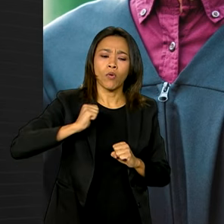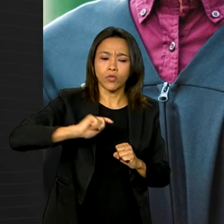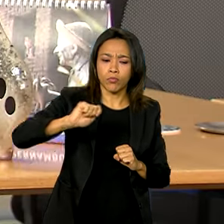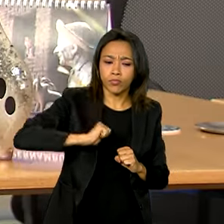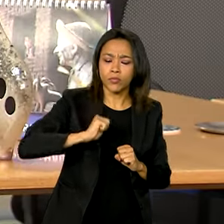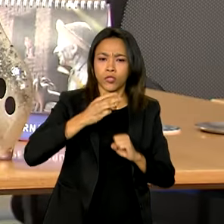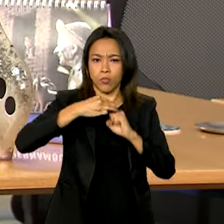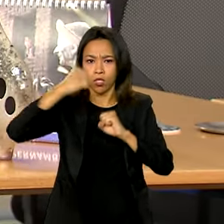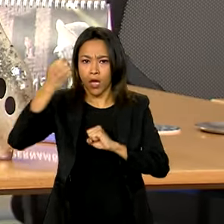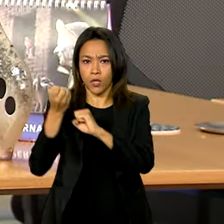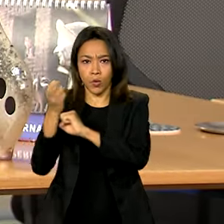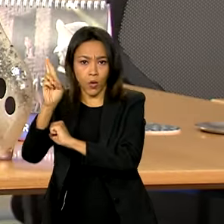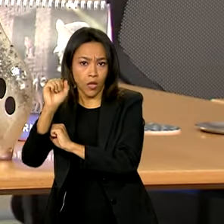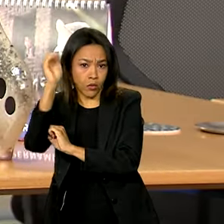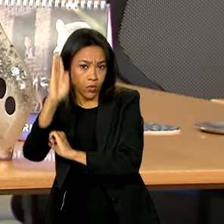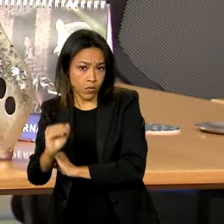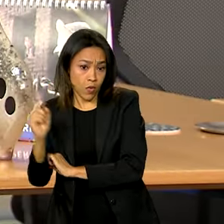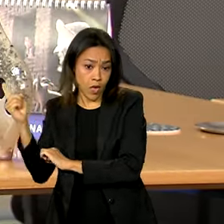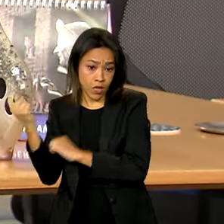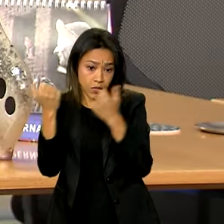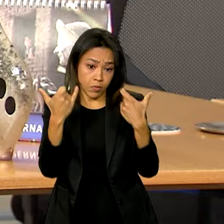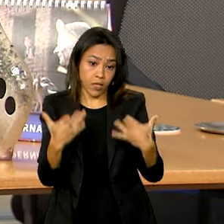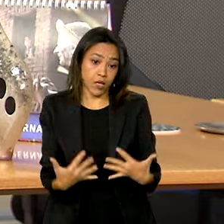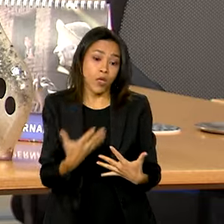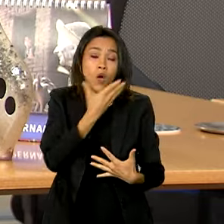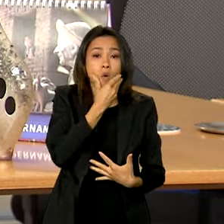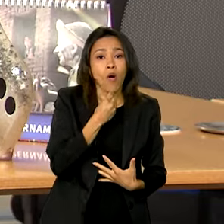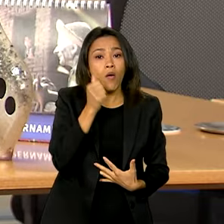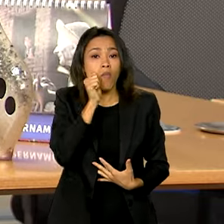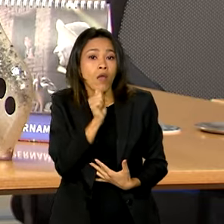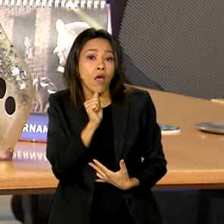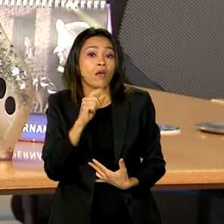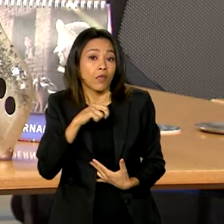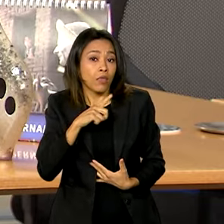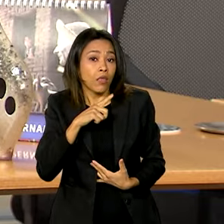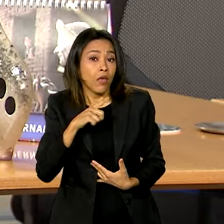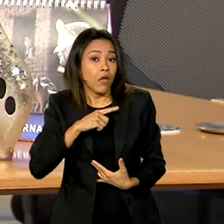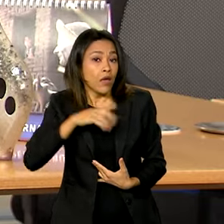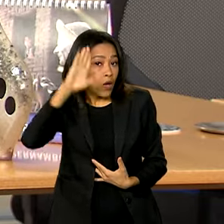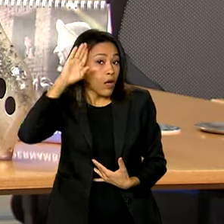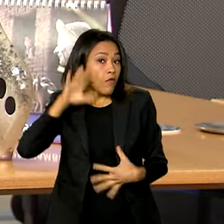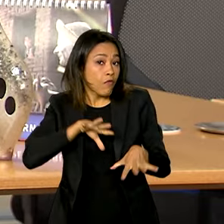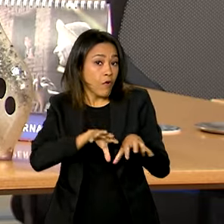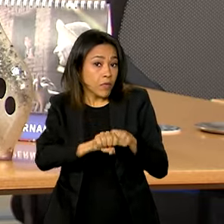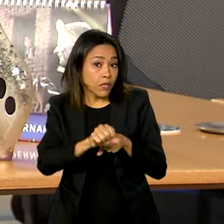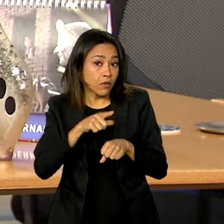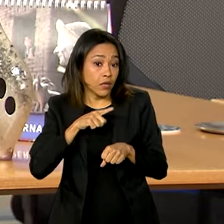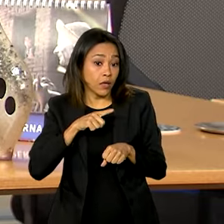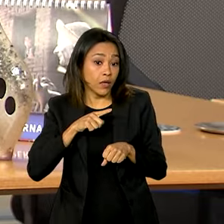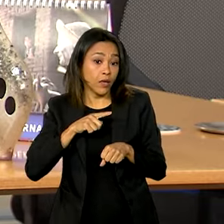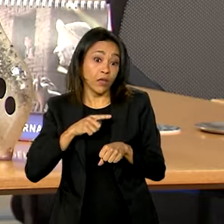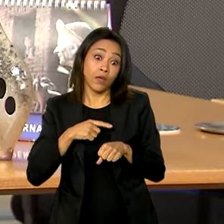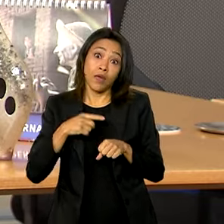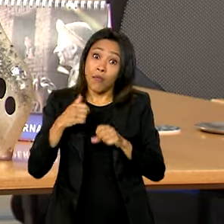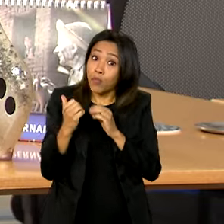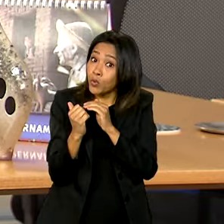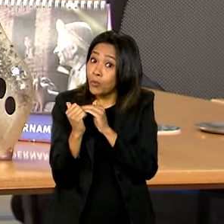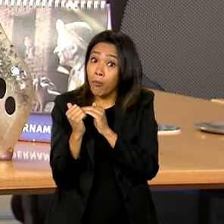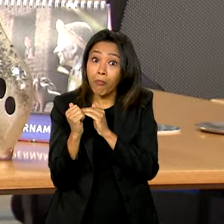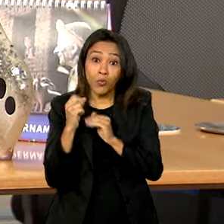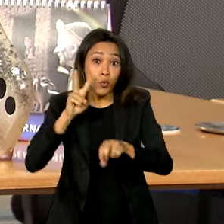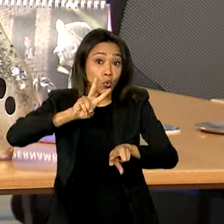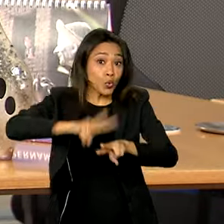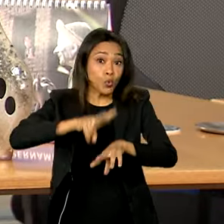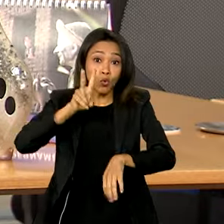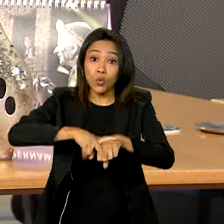no país. Um brasileiro ou uma brasileira que tem graduação tem um salário que é, em média, 2,5 vezes maior do que